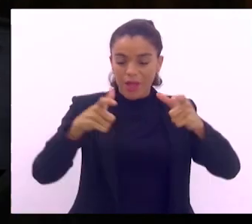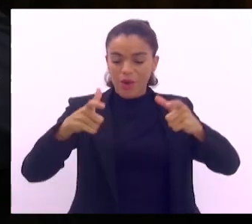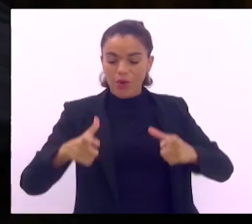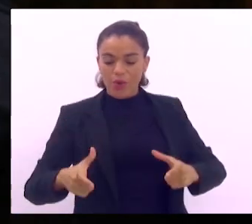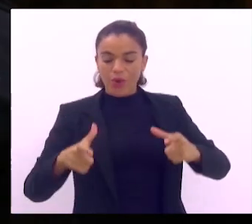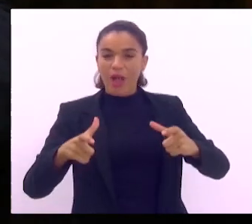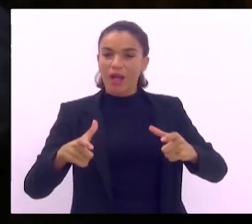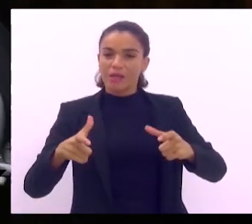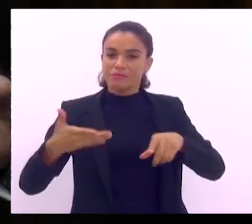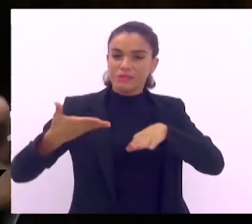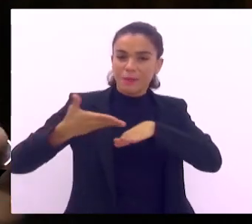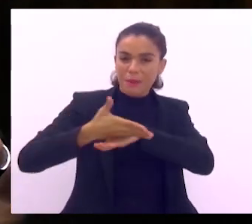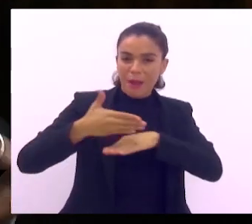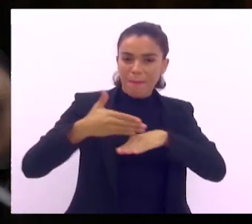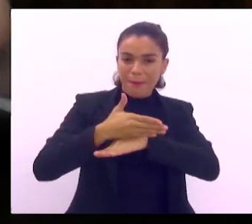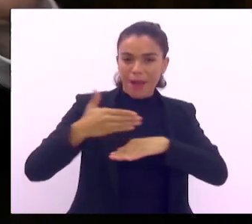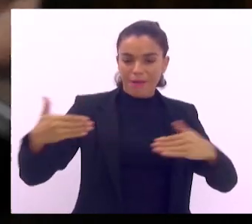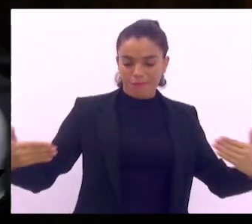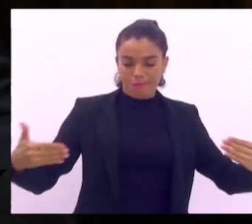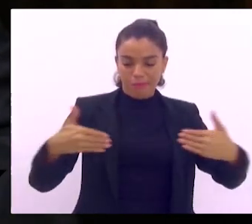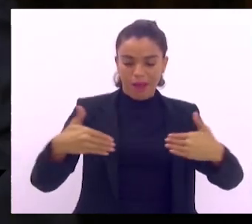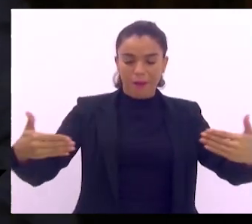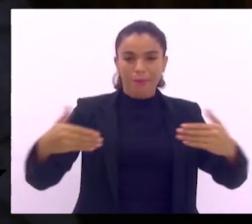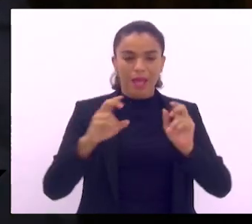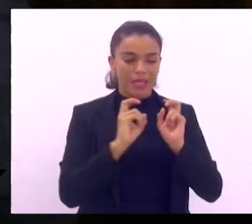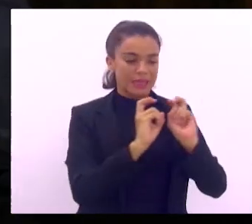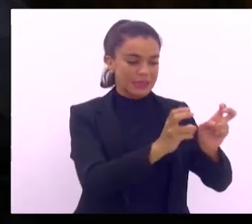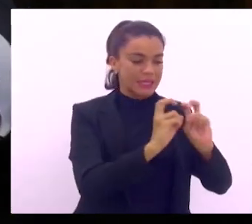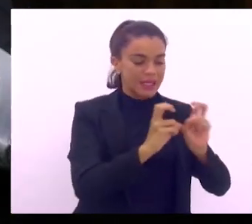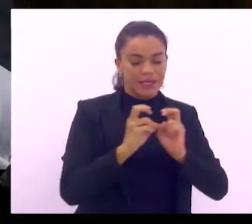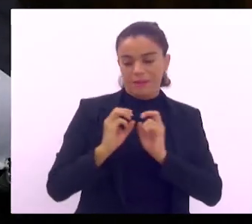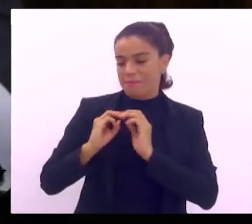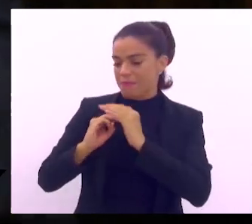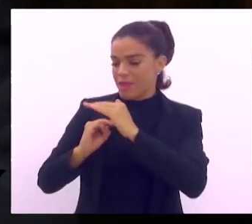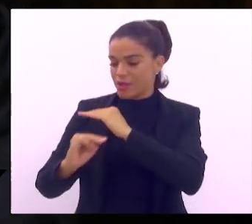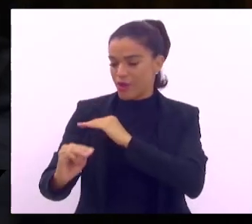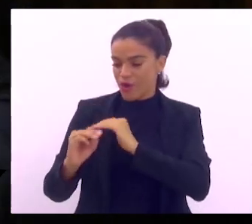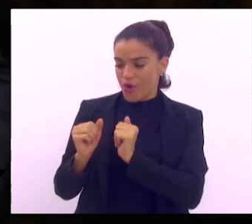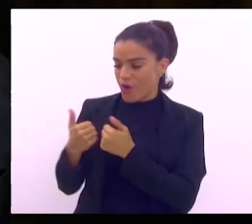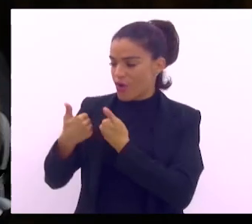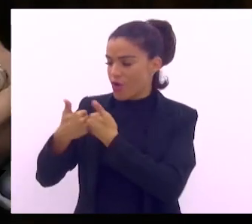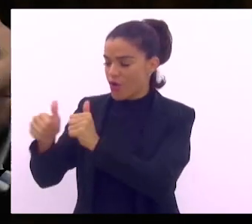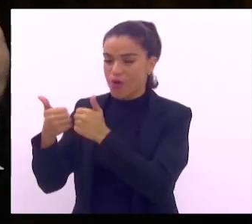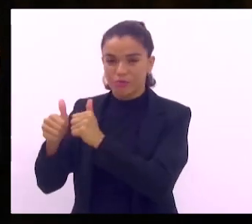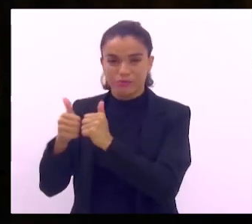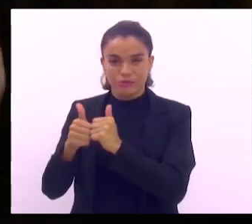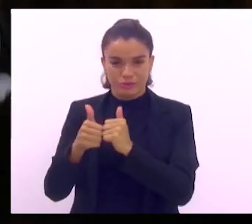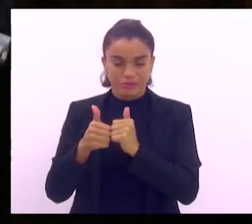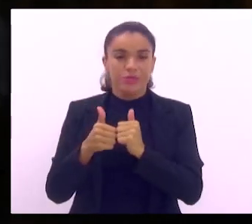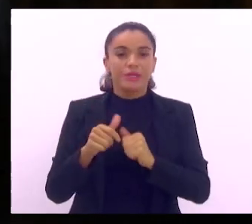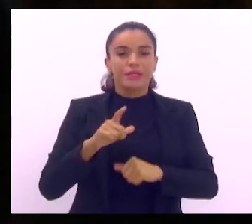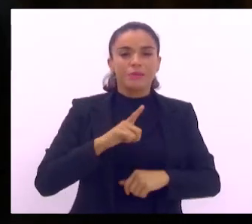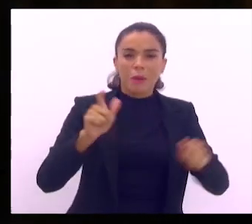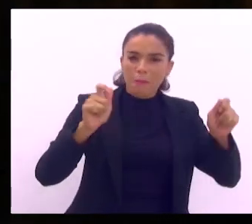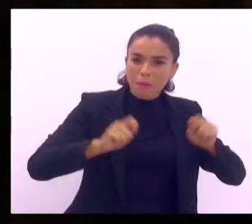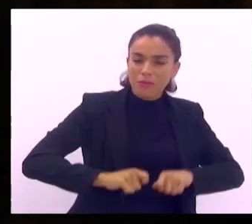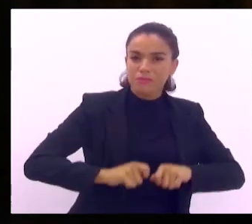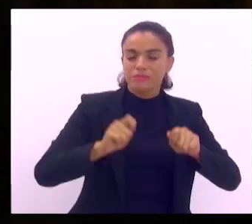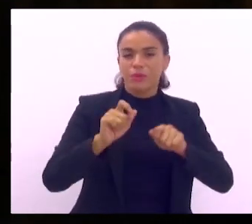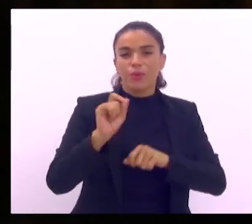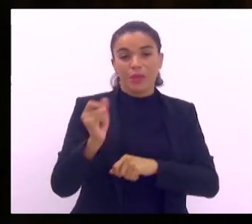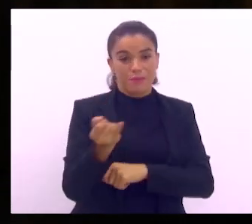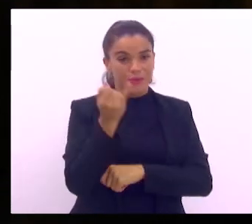com acesso de toda a natureza, trem, metrô, ônibus, uma possibilidade, e aí eu acho que é